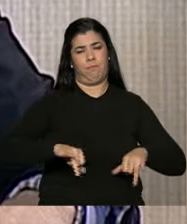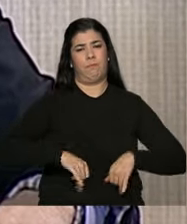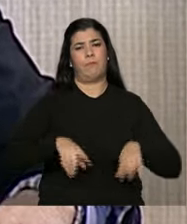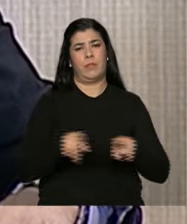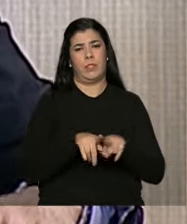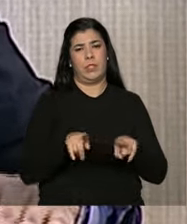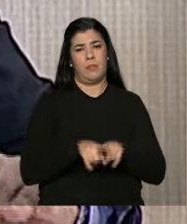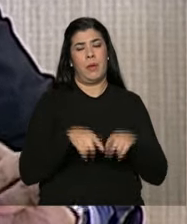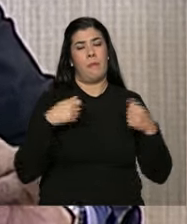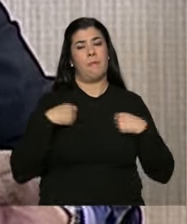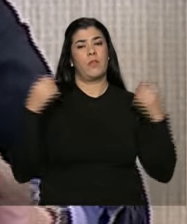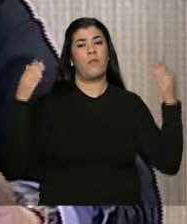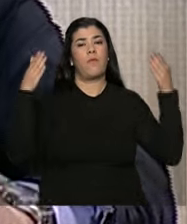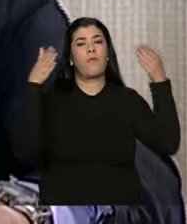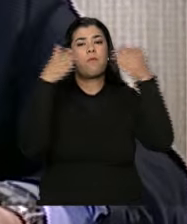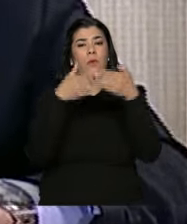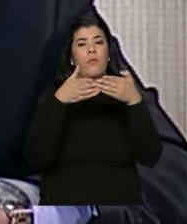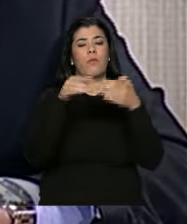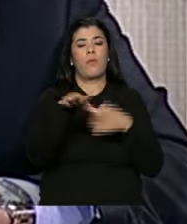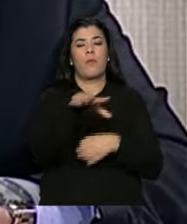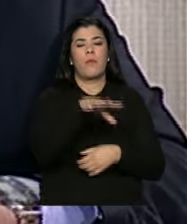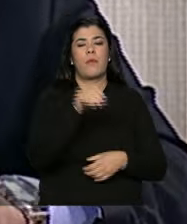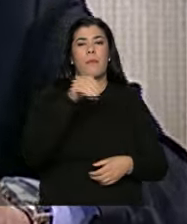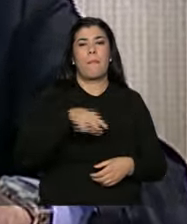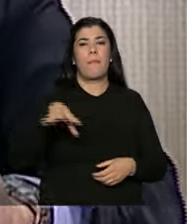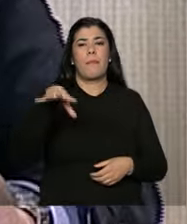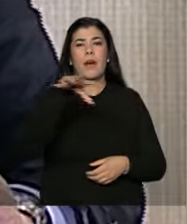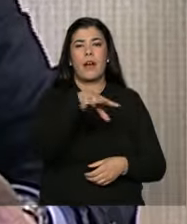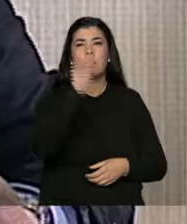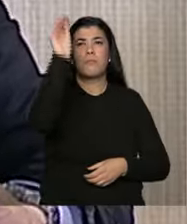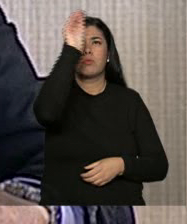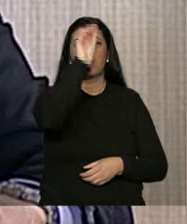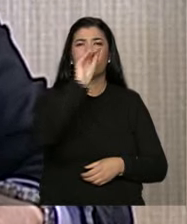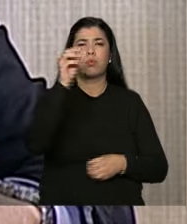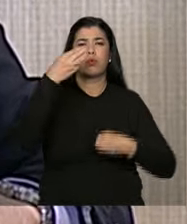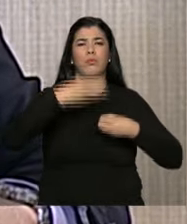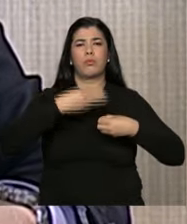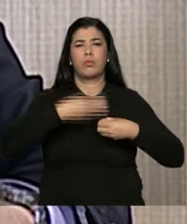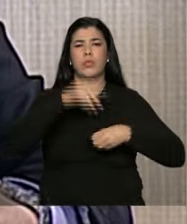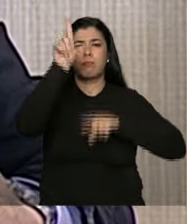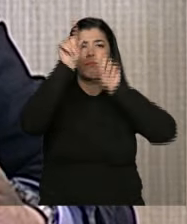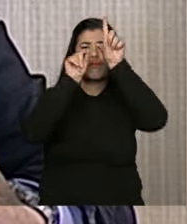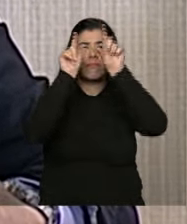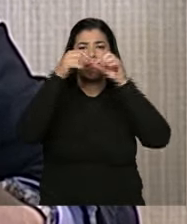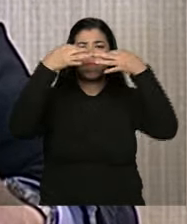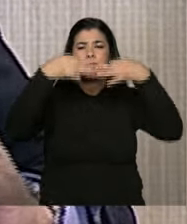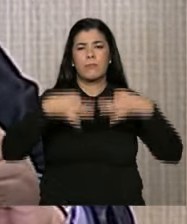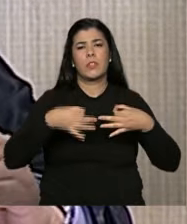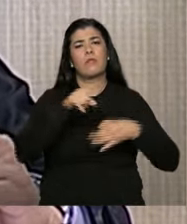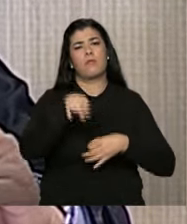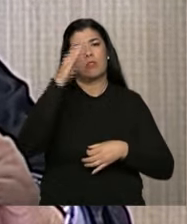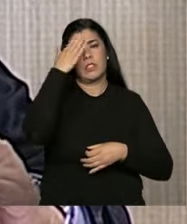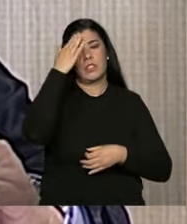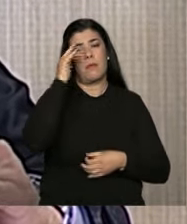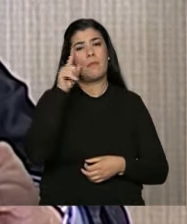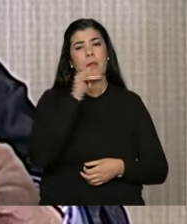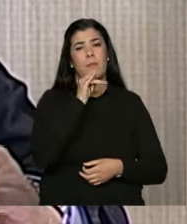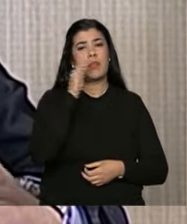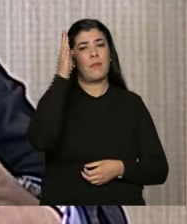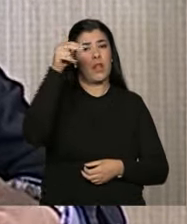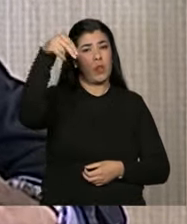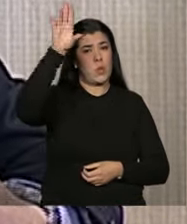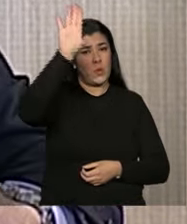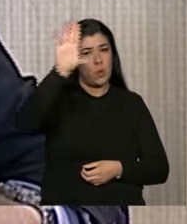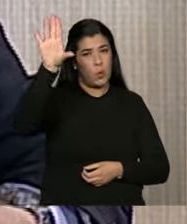tema precisa ter enfoque territorial, precisa priorizar municípios, precisa ter escolha muito efetiva de municípios. A gente sabe o quanto no